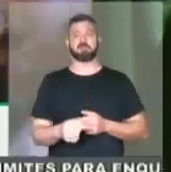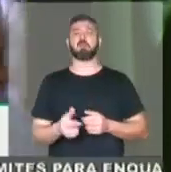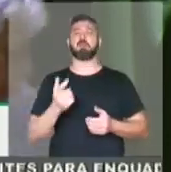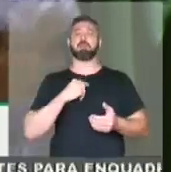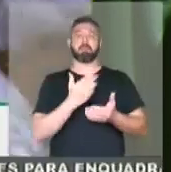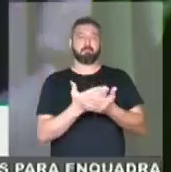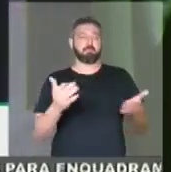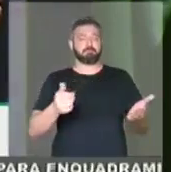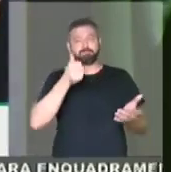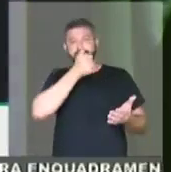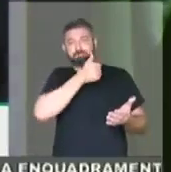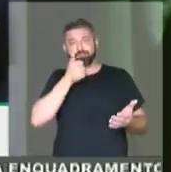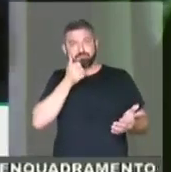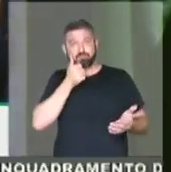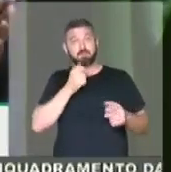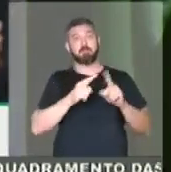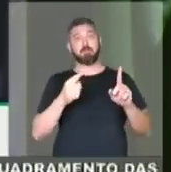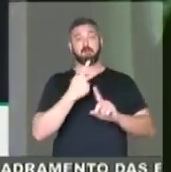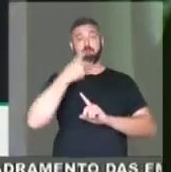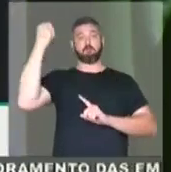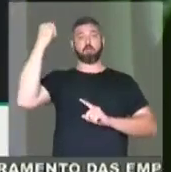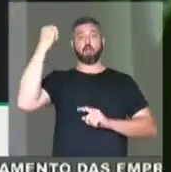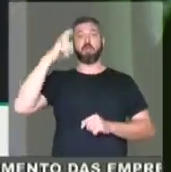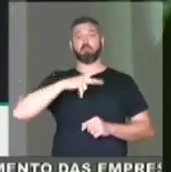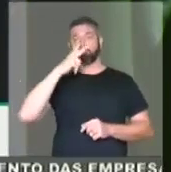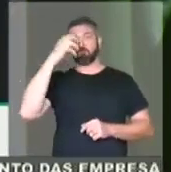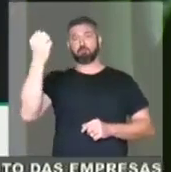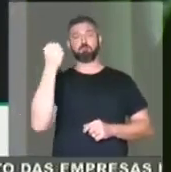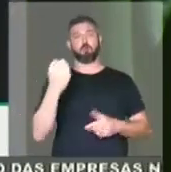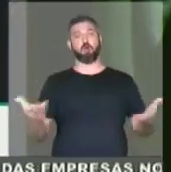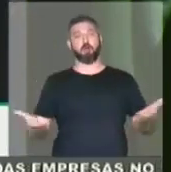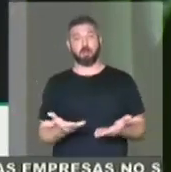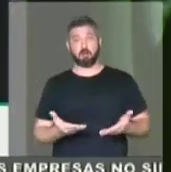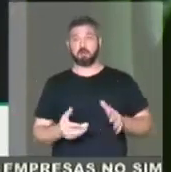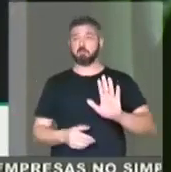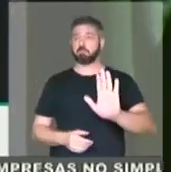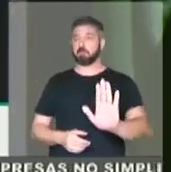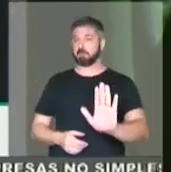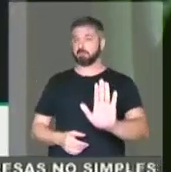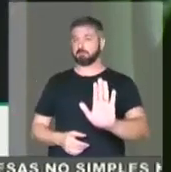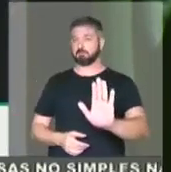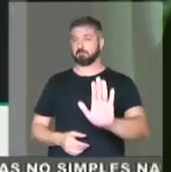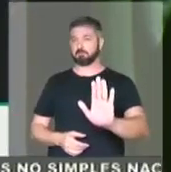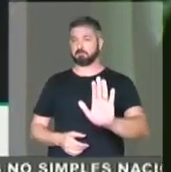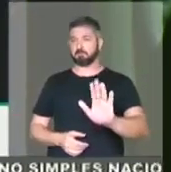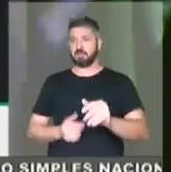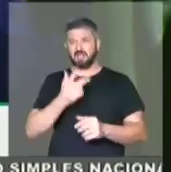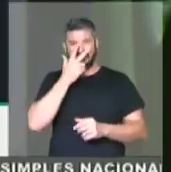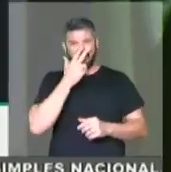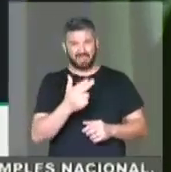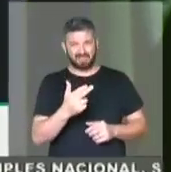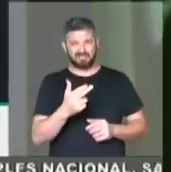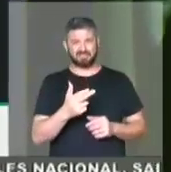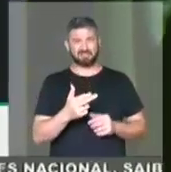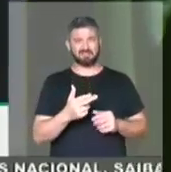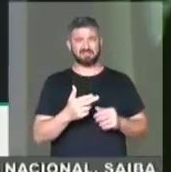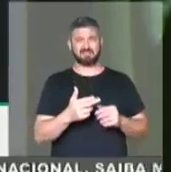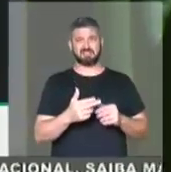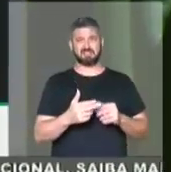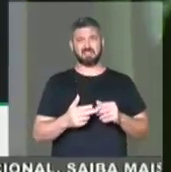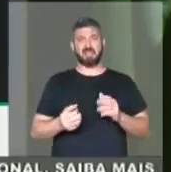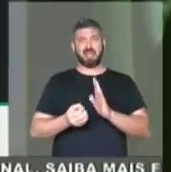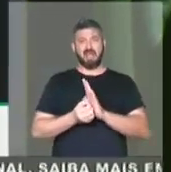derrotas e tem vitórias significativas nesse momento. Agora, acreditar que a expansão da